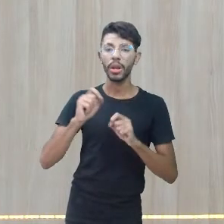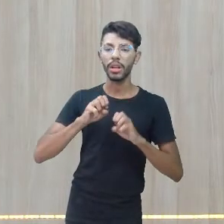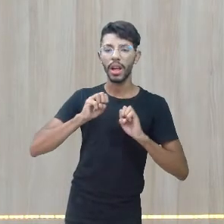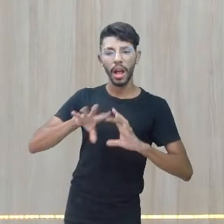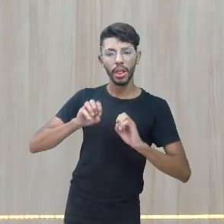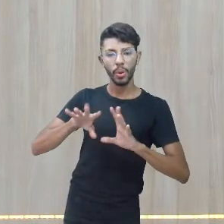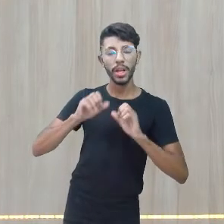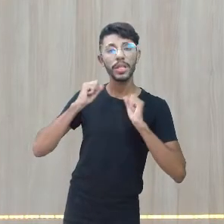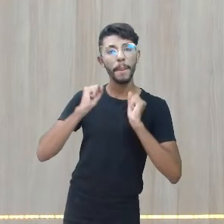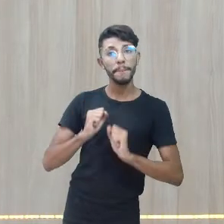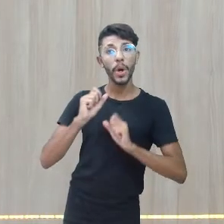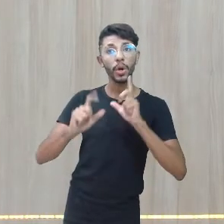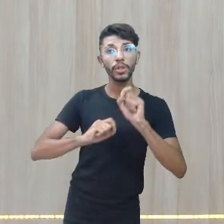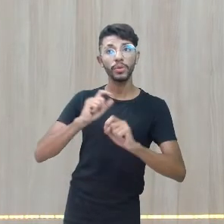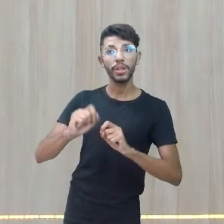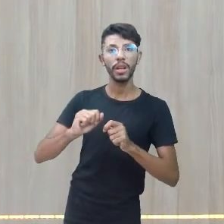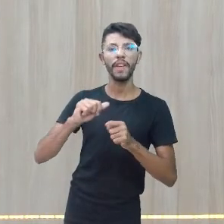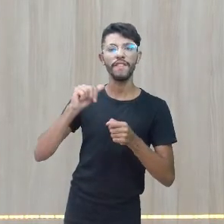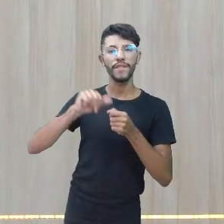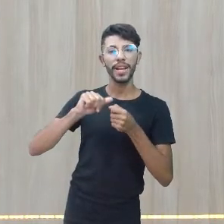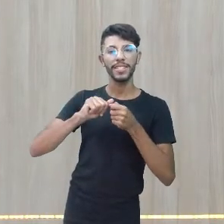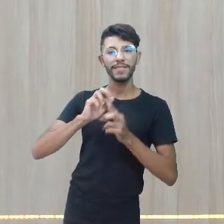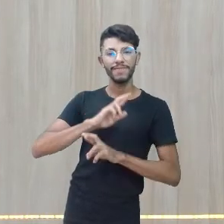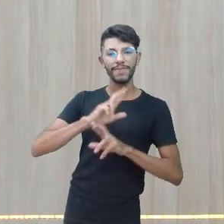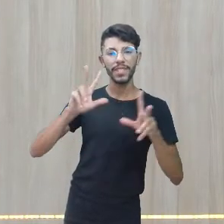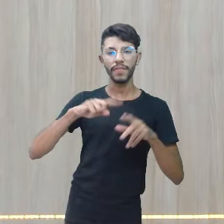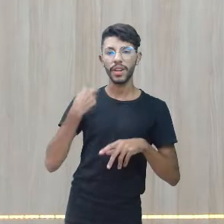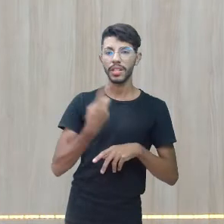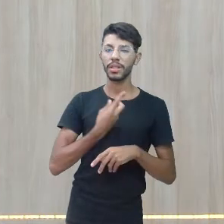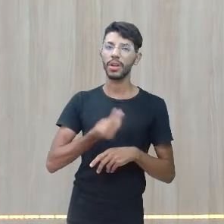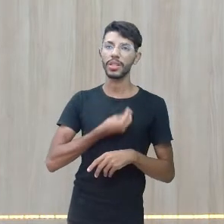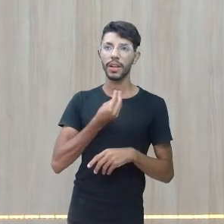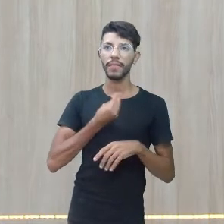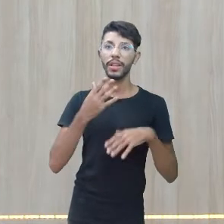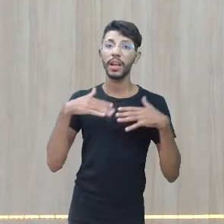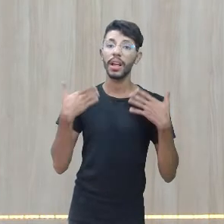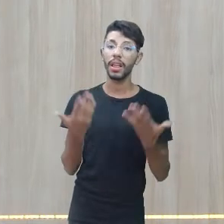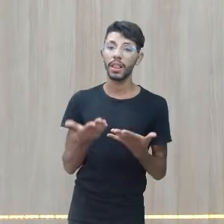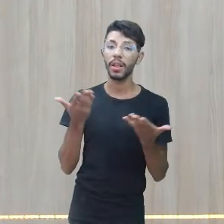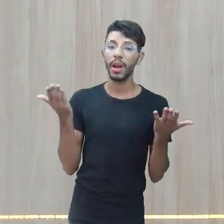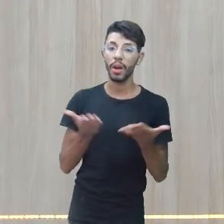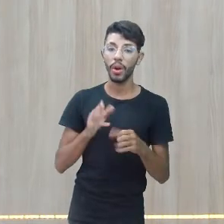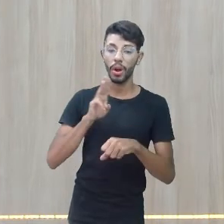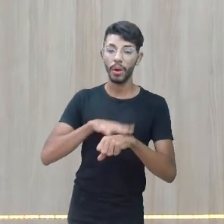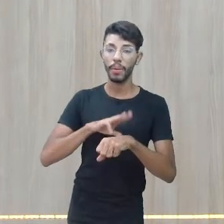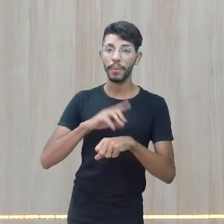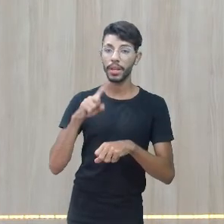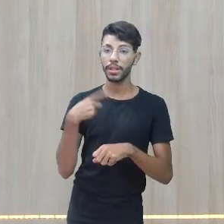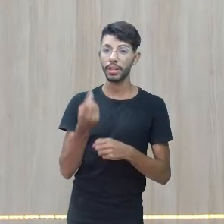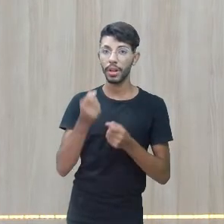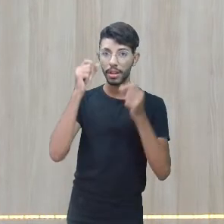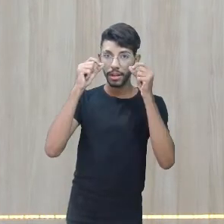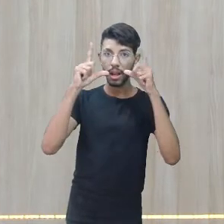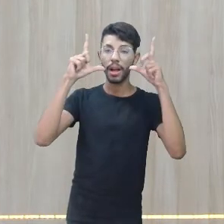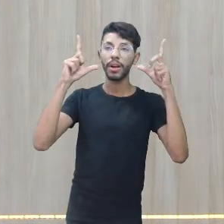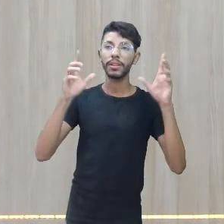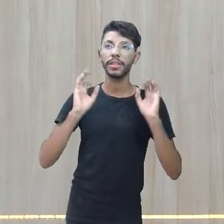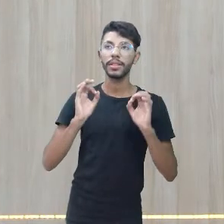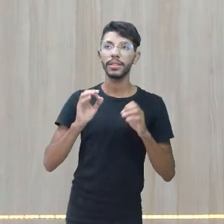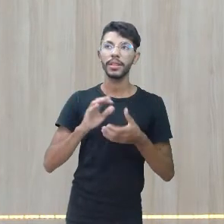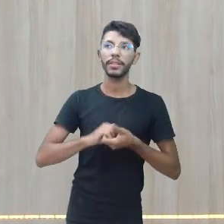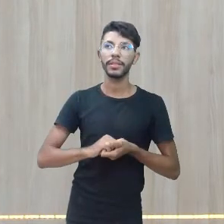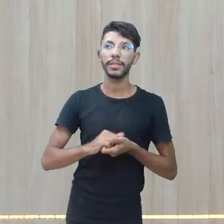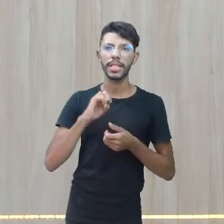pode fazer grande diferença em nossa vida. Então, é hora de acordarmos, não é? Se estamos um pouco